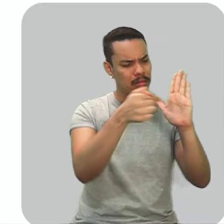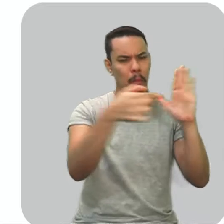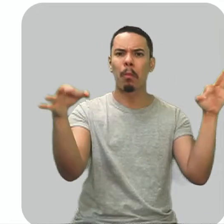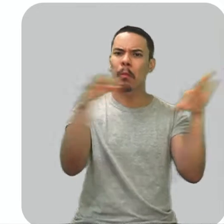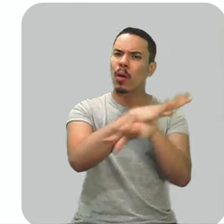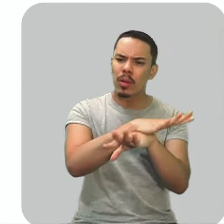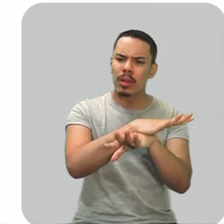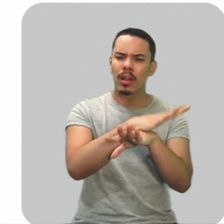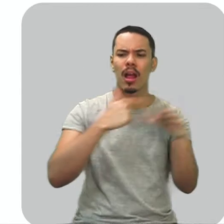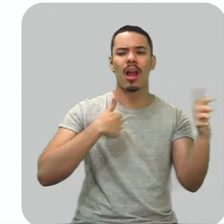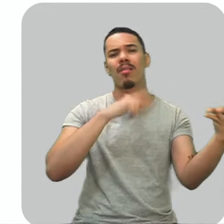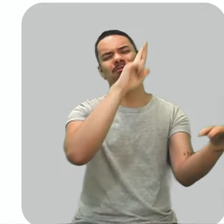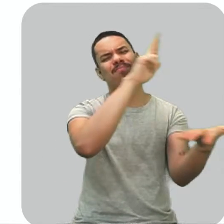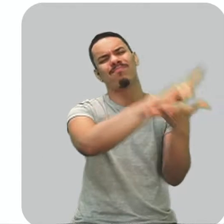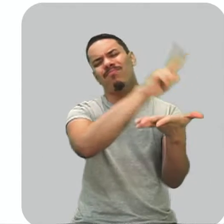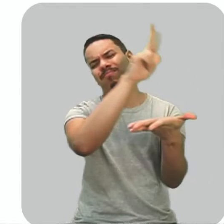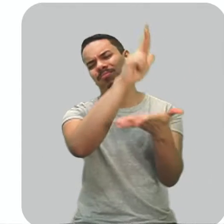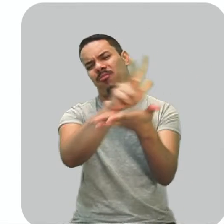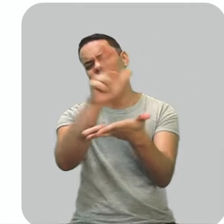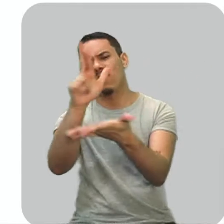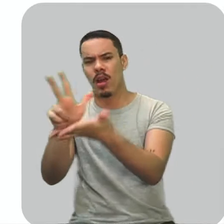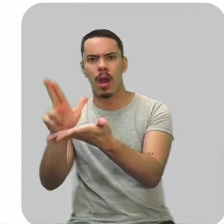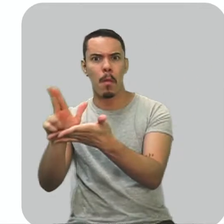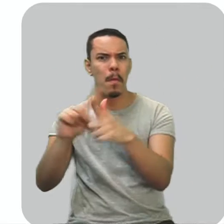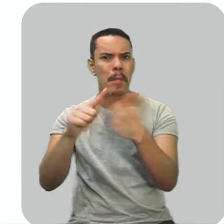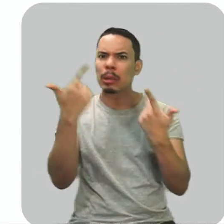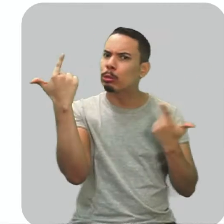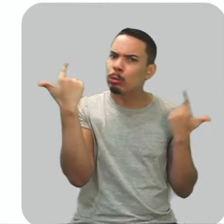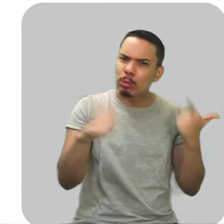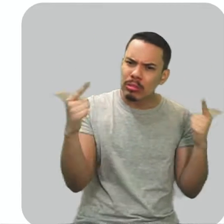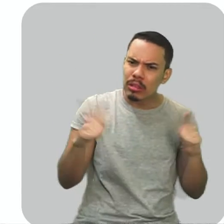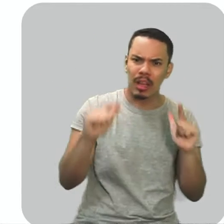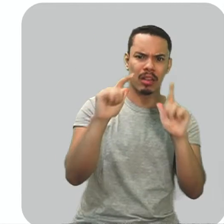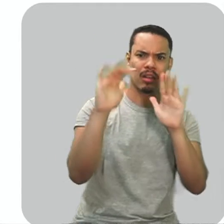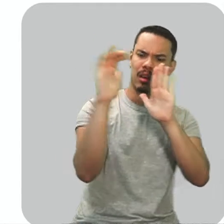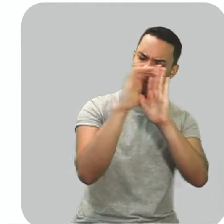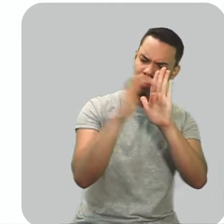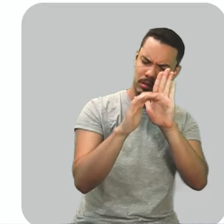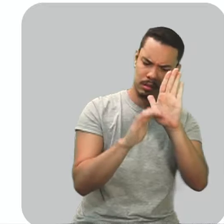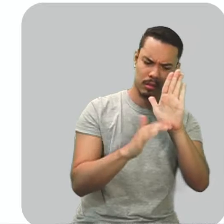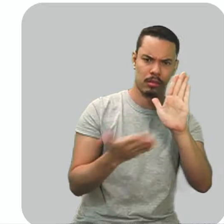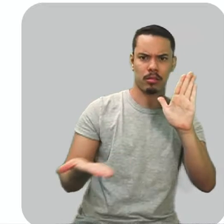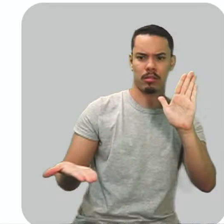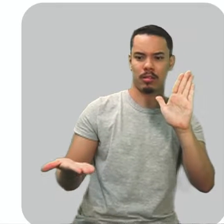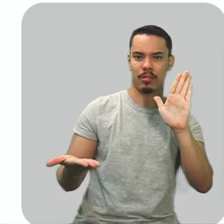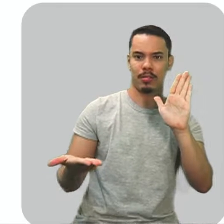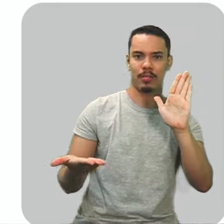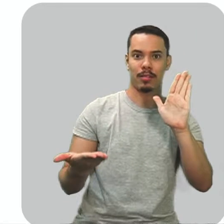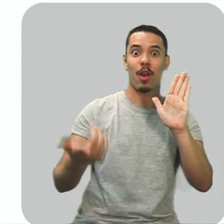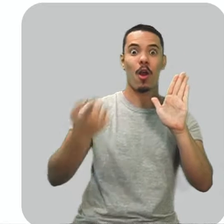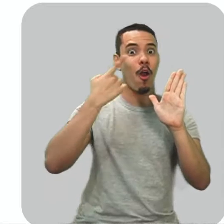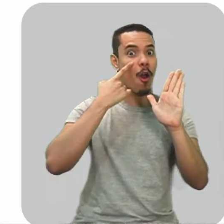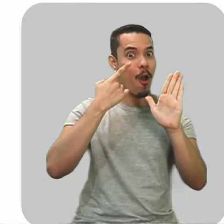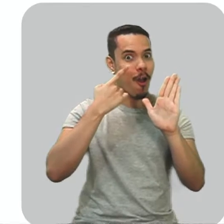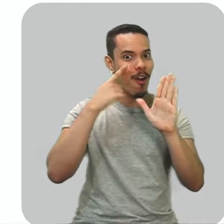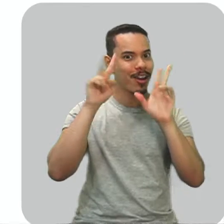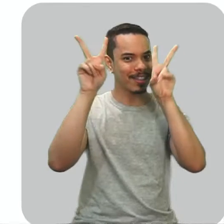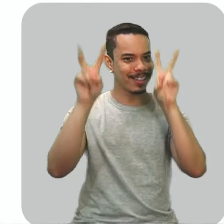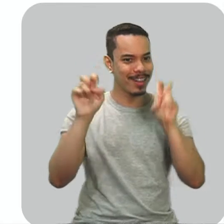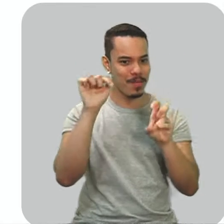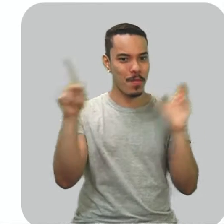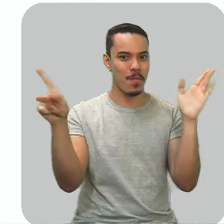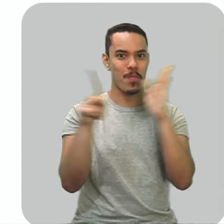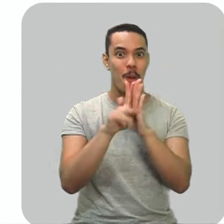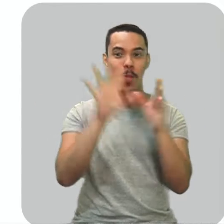sou outro medicamentos e o senhor não tem uma receita olha aí chegando nosso assunto